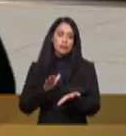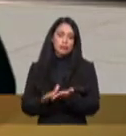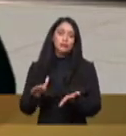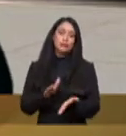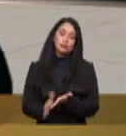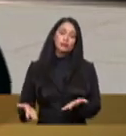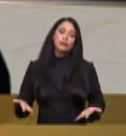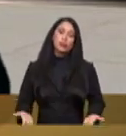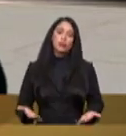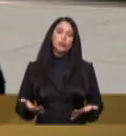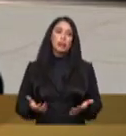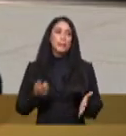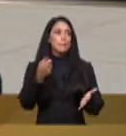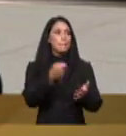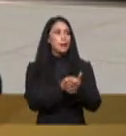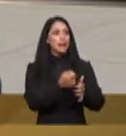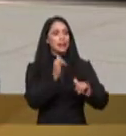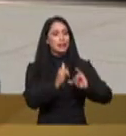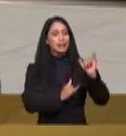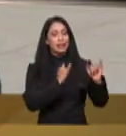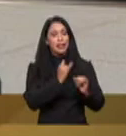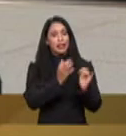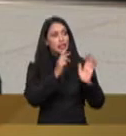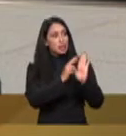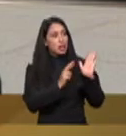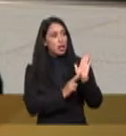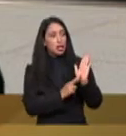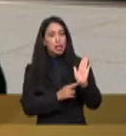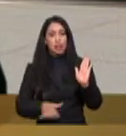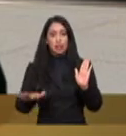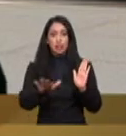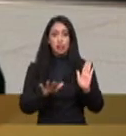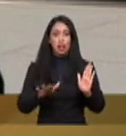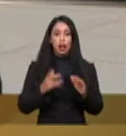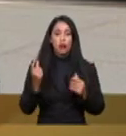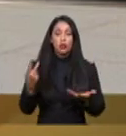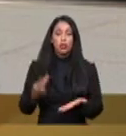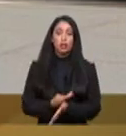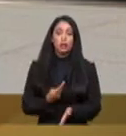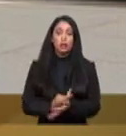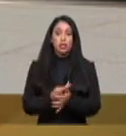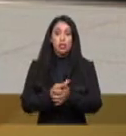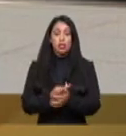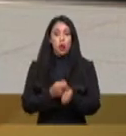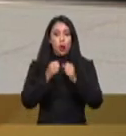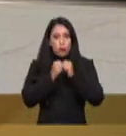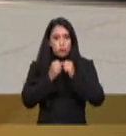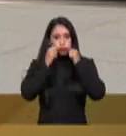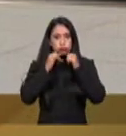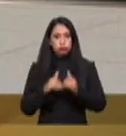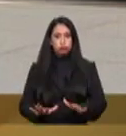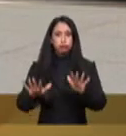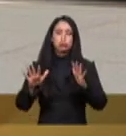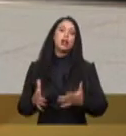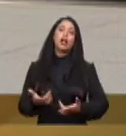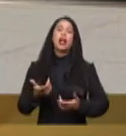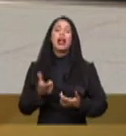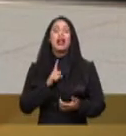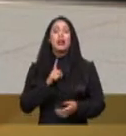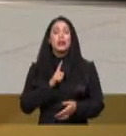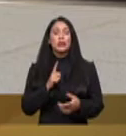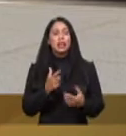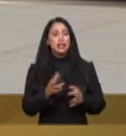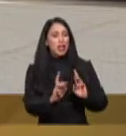da propaganda eleitoral paga na internet, como regra geral, com o agravante de que o impulsionamento é uma prática, ou melhor, um negócio que está